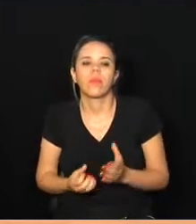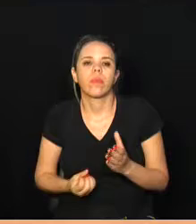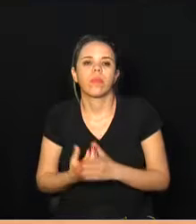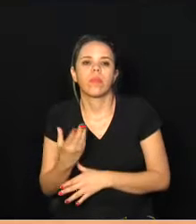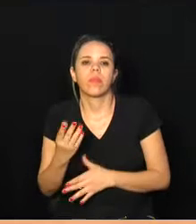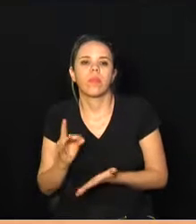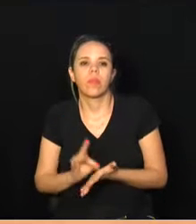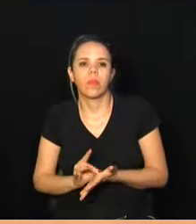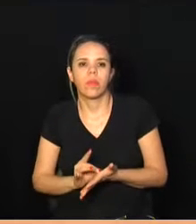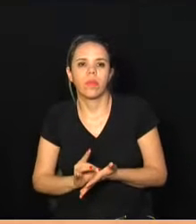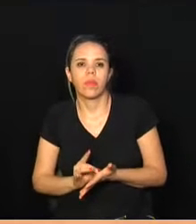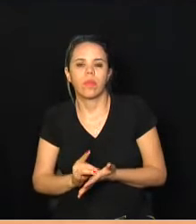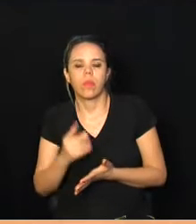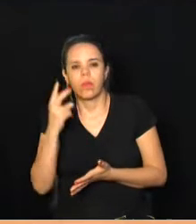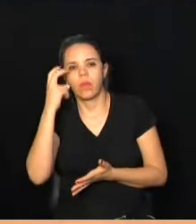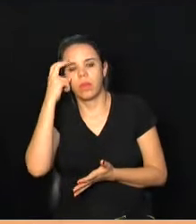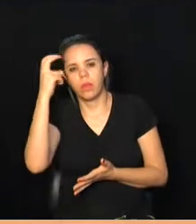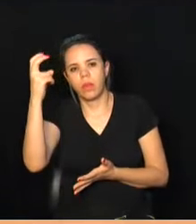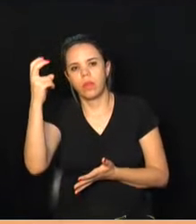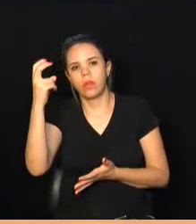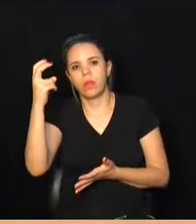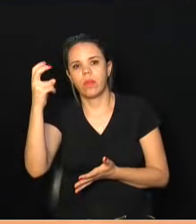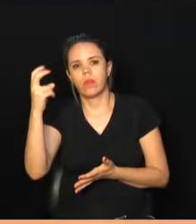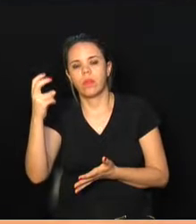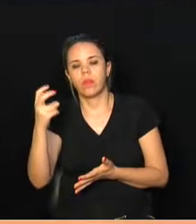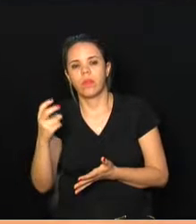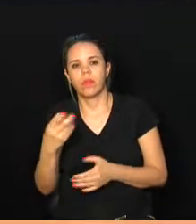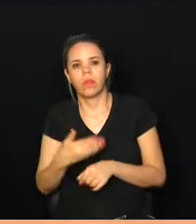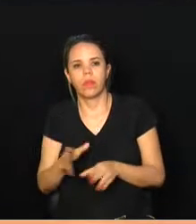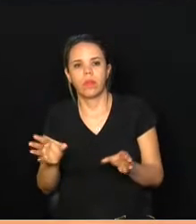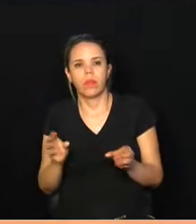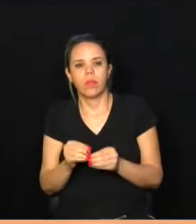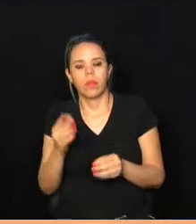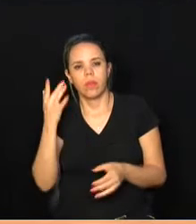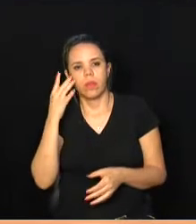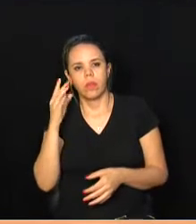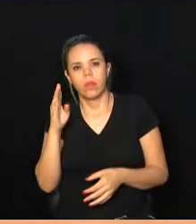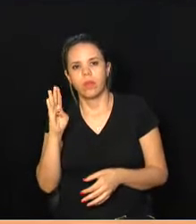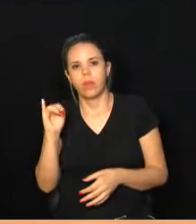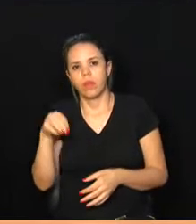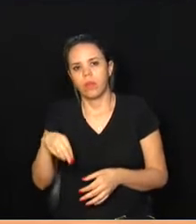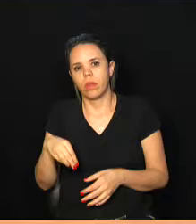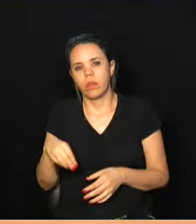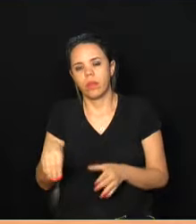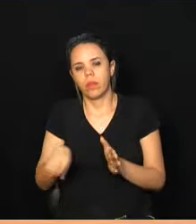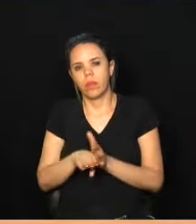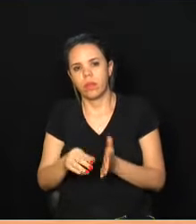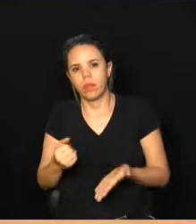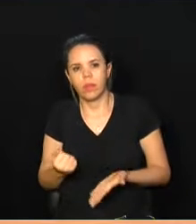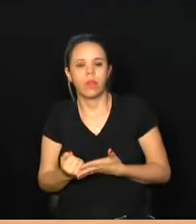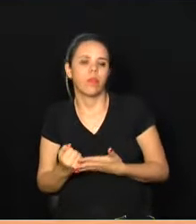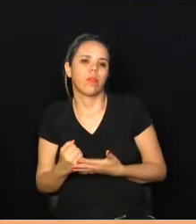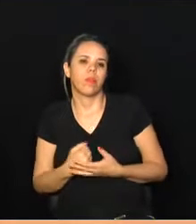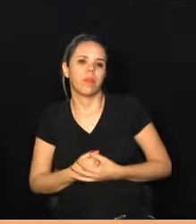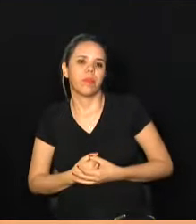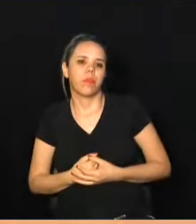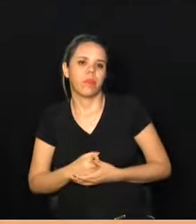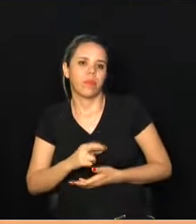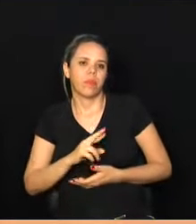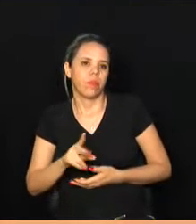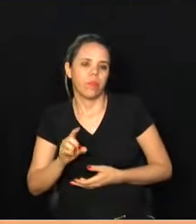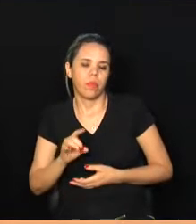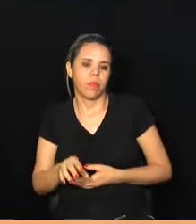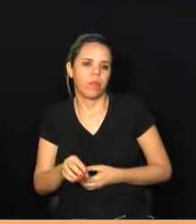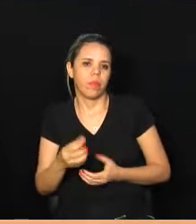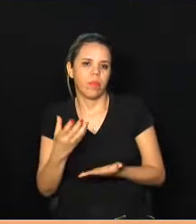de uma maneira mais inteligente. Basicamente é isso. Acho que o BIM talvez venha para ajudar, porque não é só o